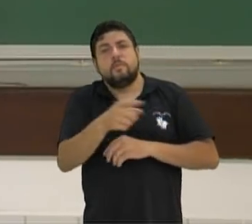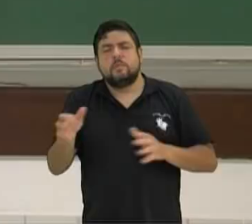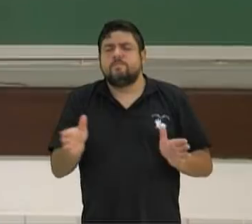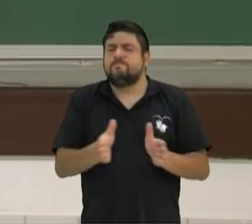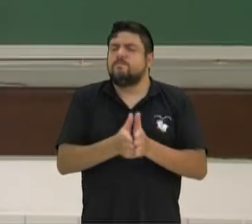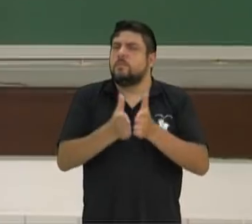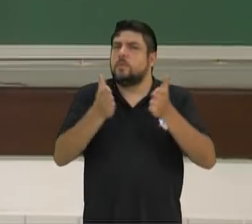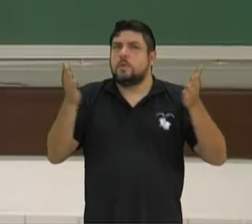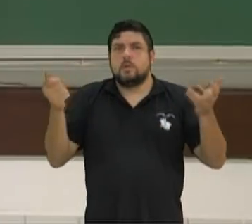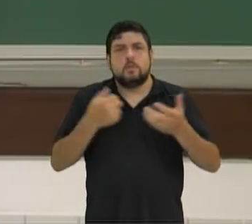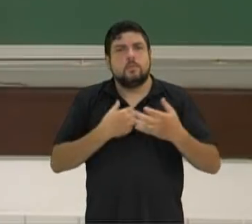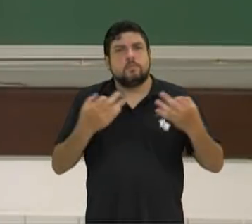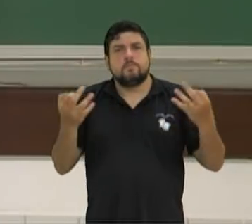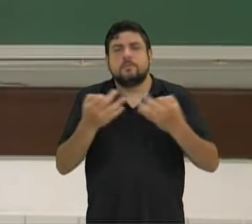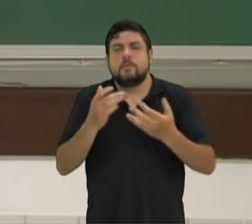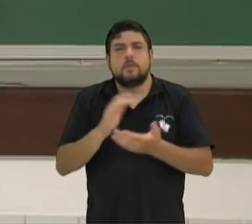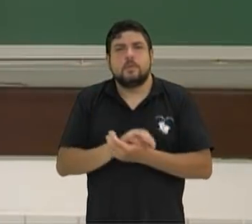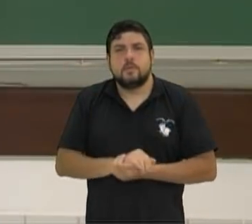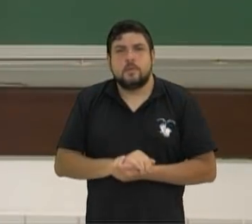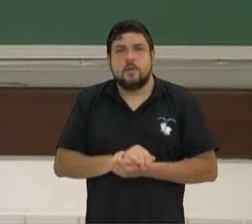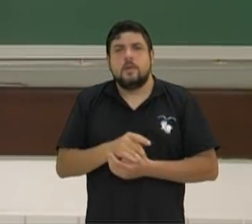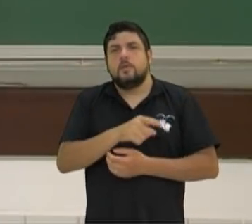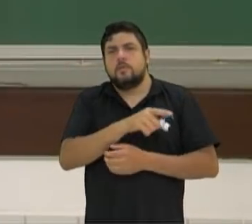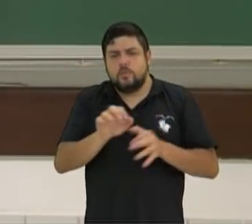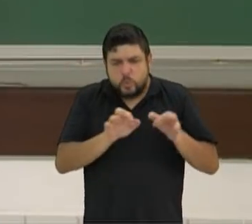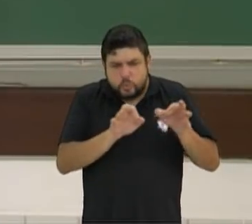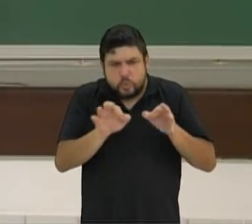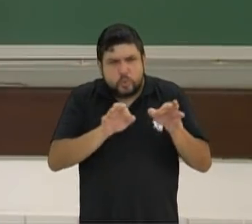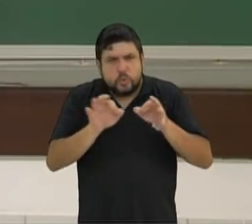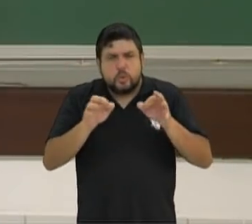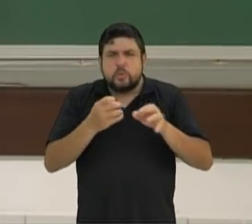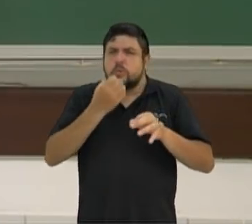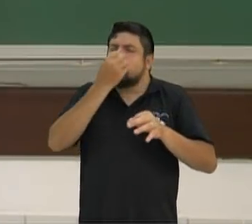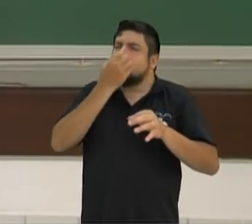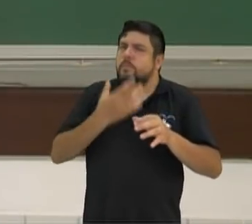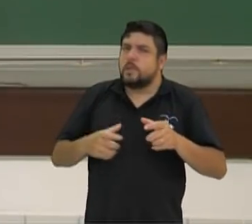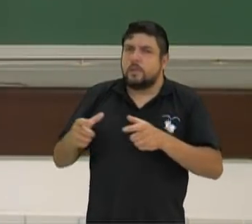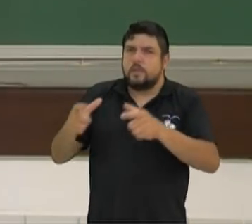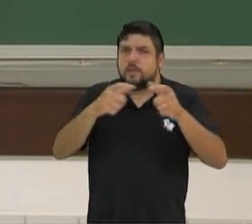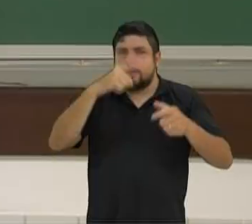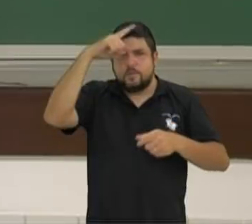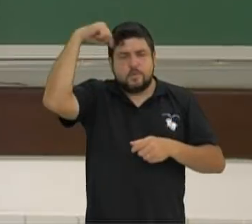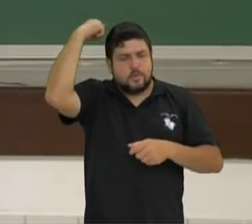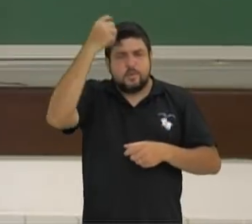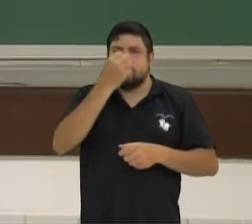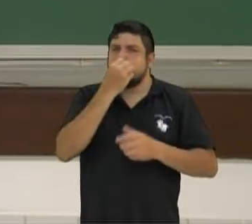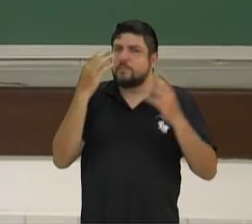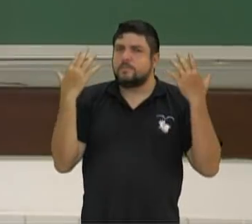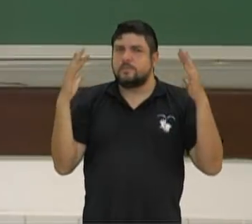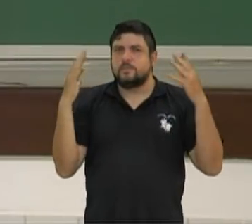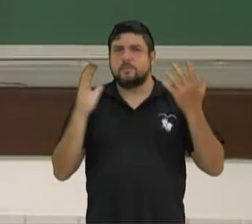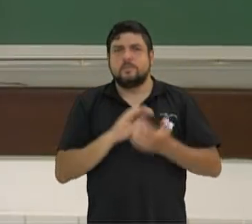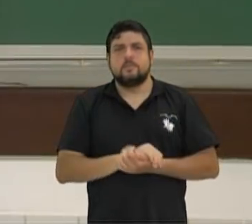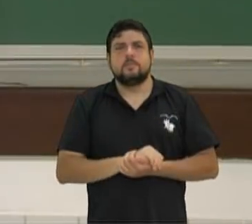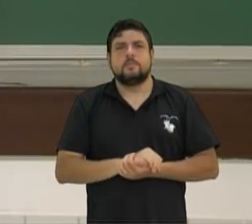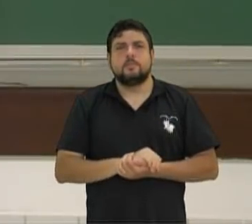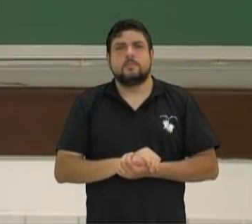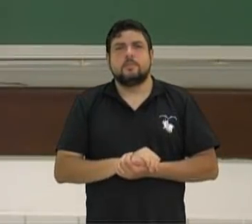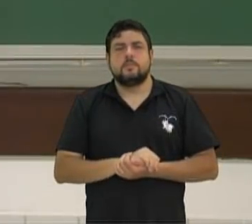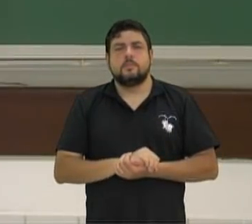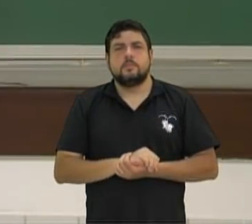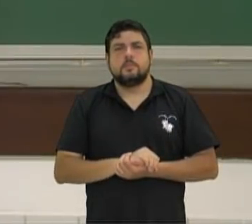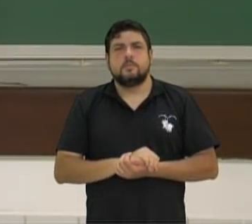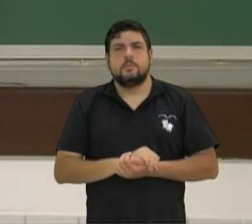do Conhecimento e produziram as maquetes de muitos lugares sagrados. Mandaram bem. Bom, o